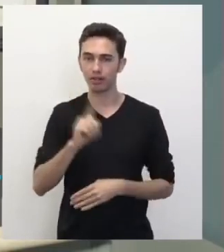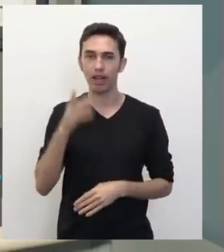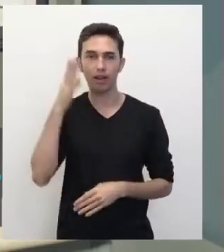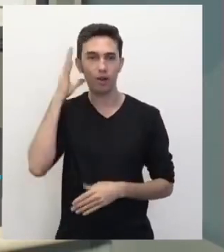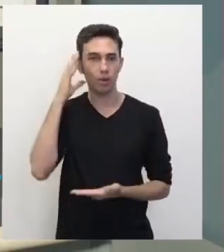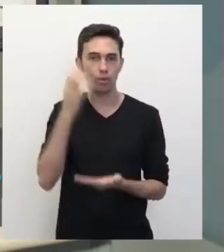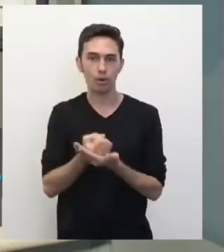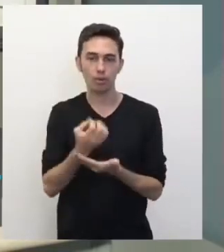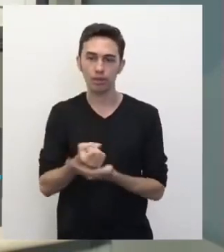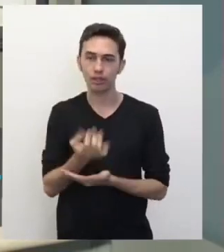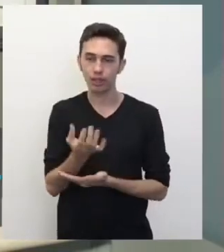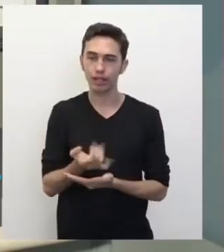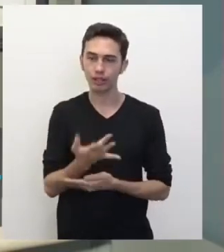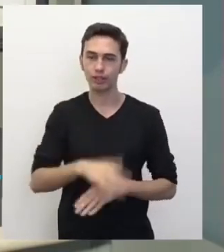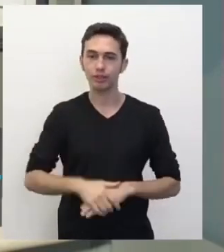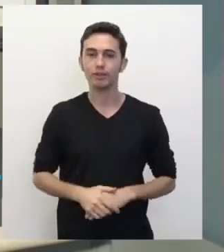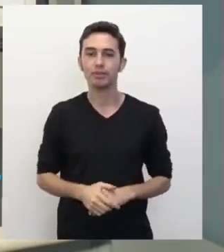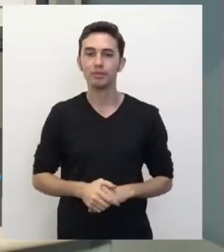podcast aí.